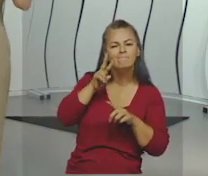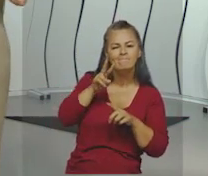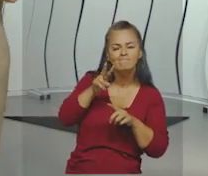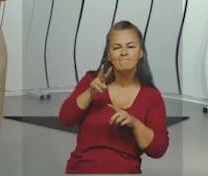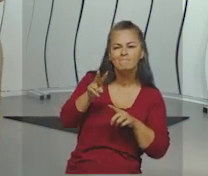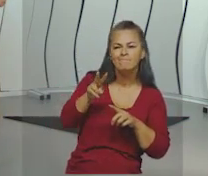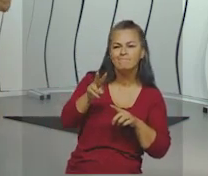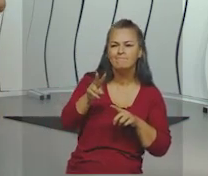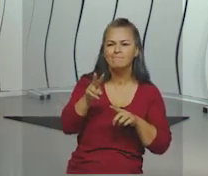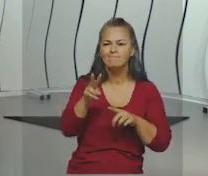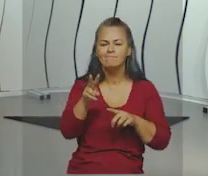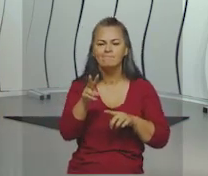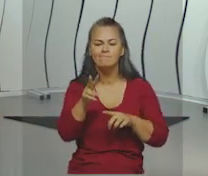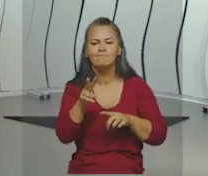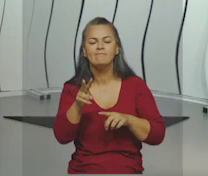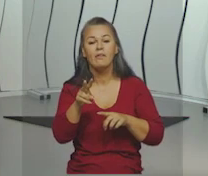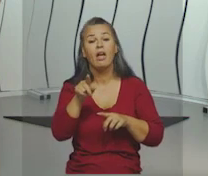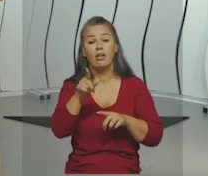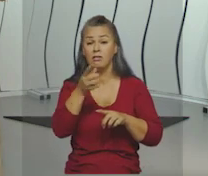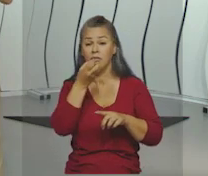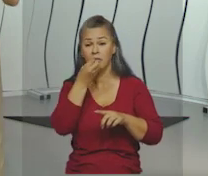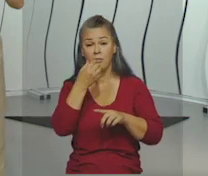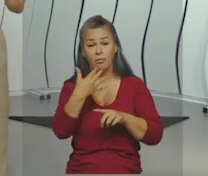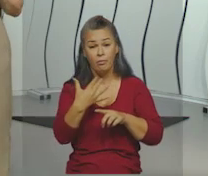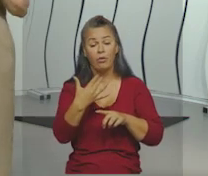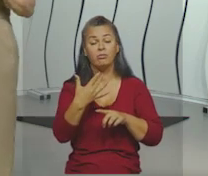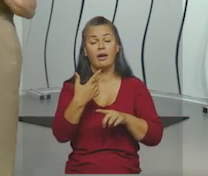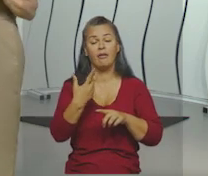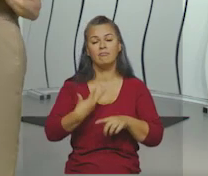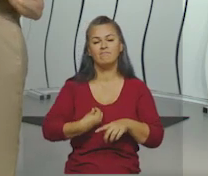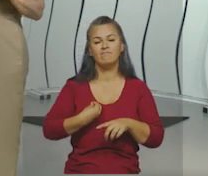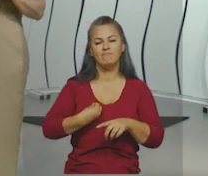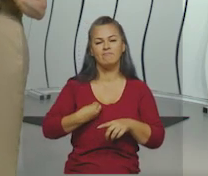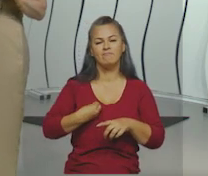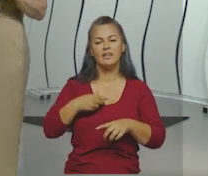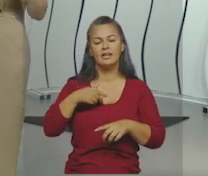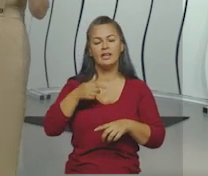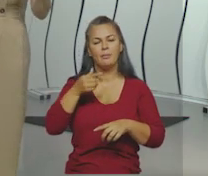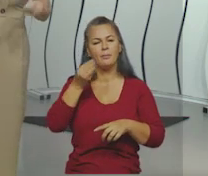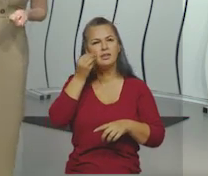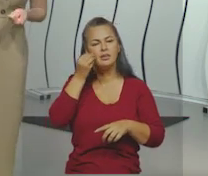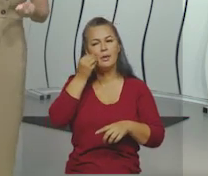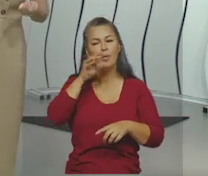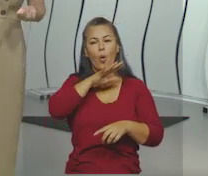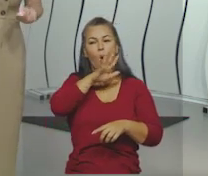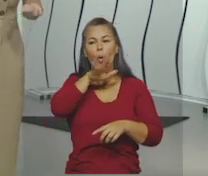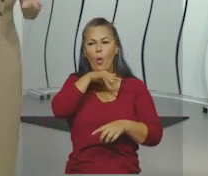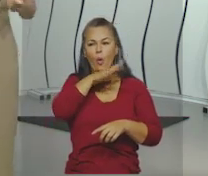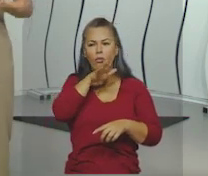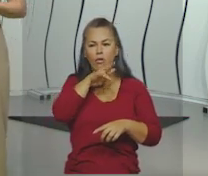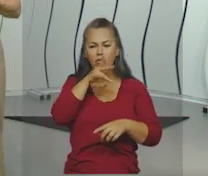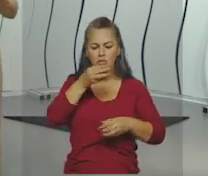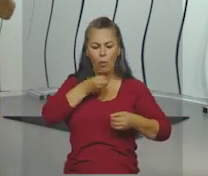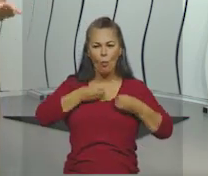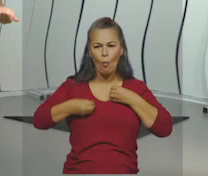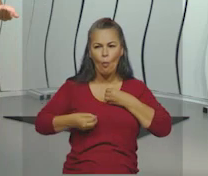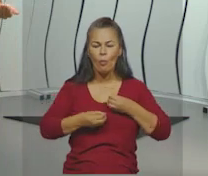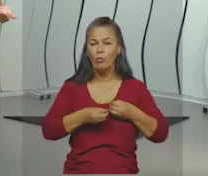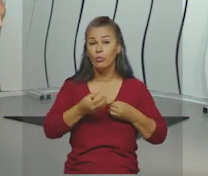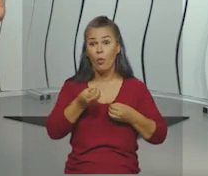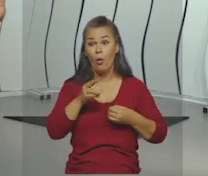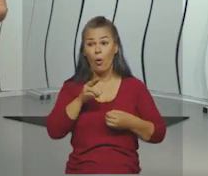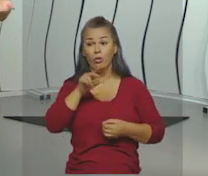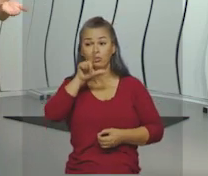né? Diversas memórias. Isso vai ajudar na sobrevivência. Uma onça cega, uma ave